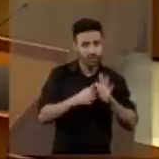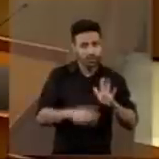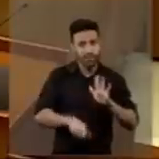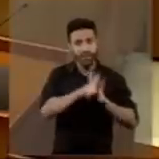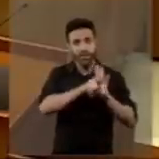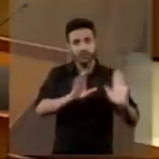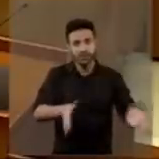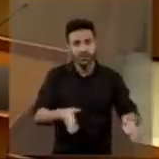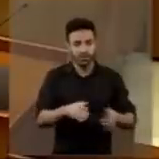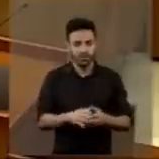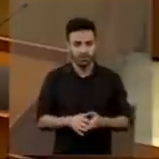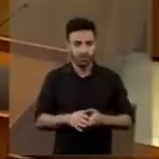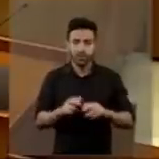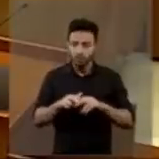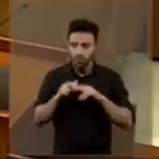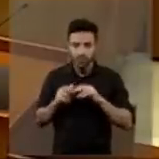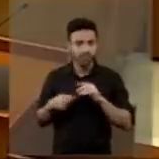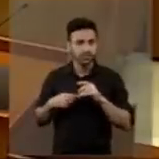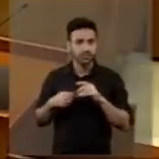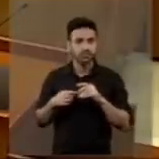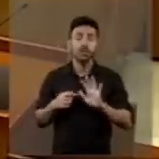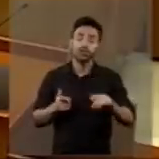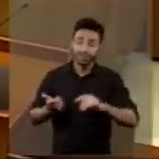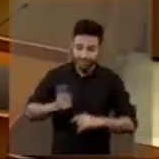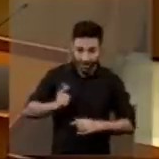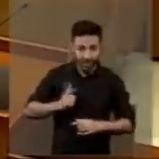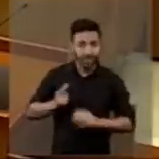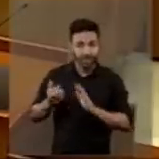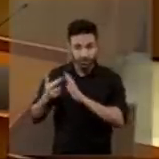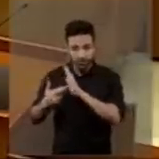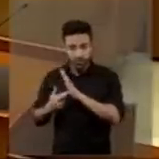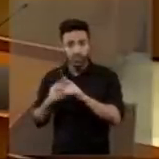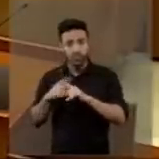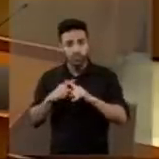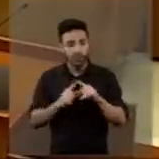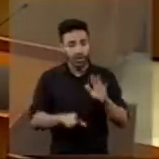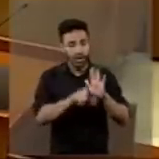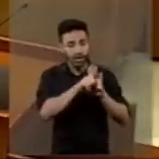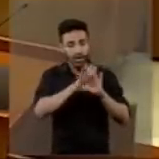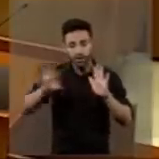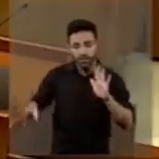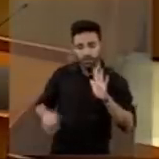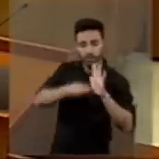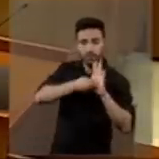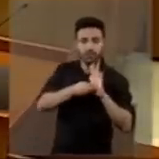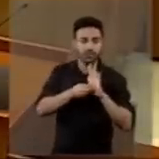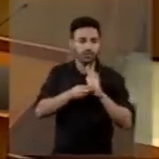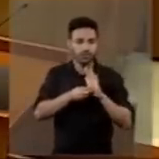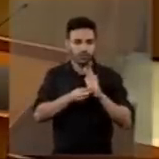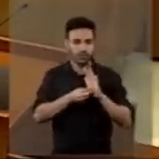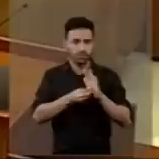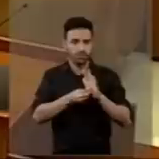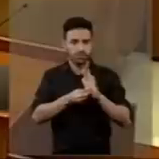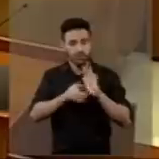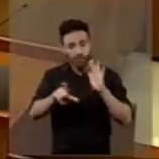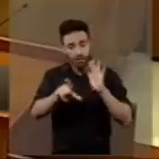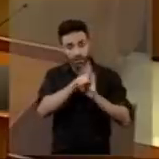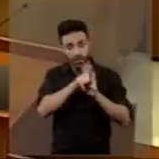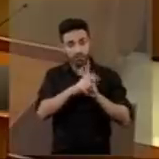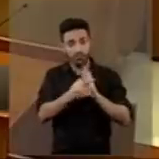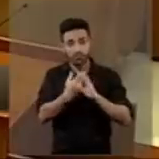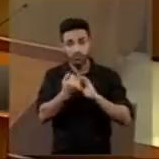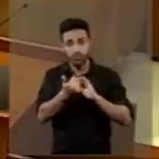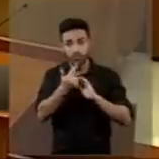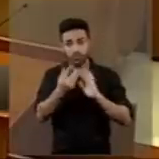12.715. Não mais subsistem em face da legislação. Subsistem porque a lei acolheu. Que era? A lei de 2012. A lei de 2012 entendo.